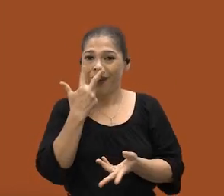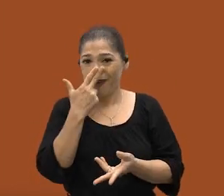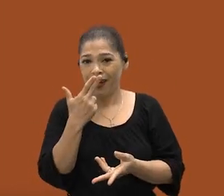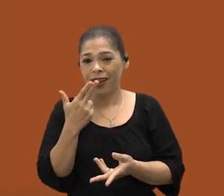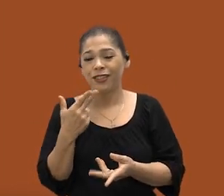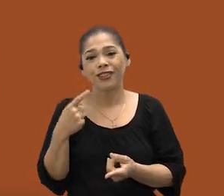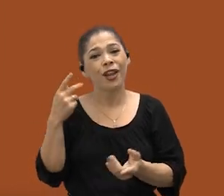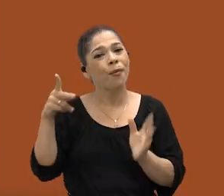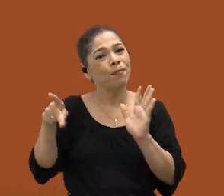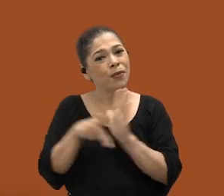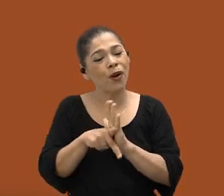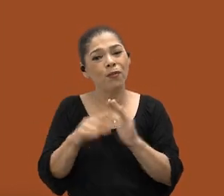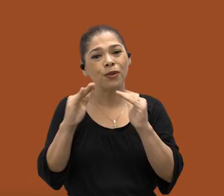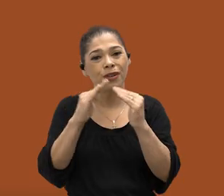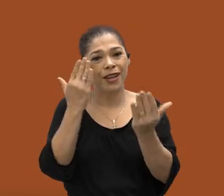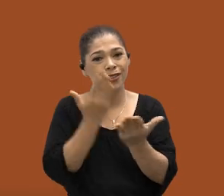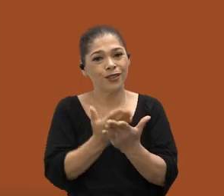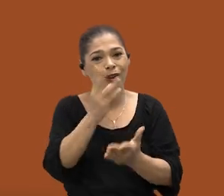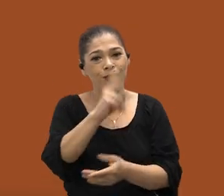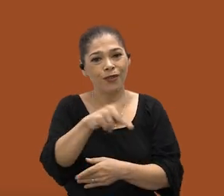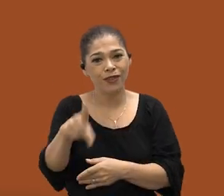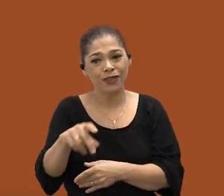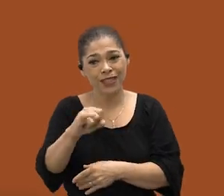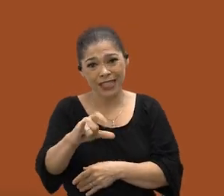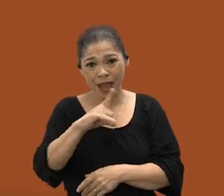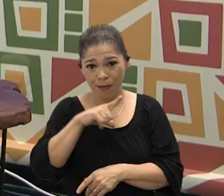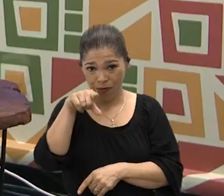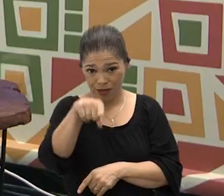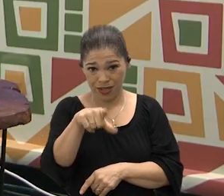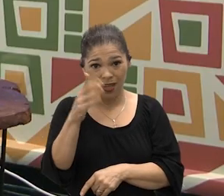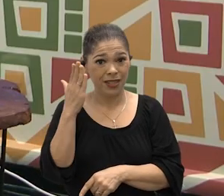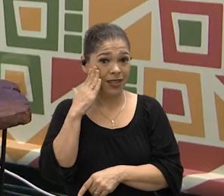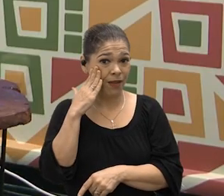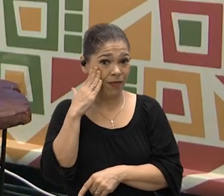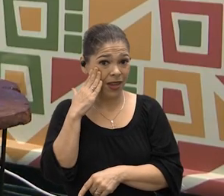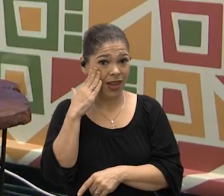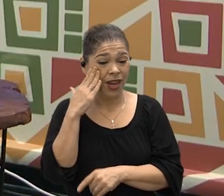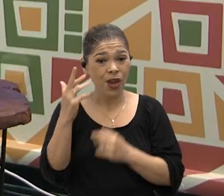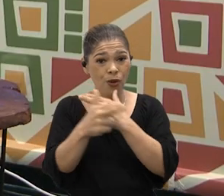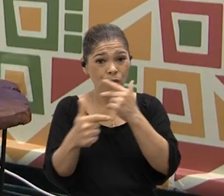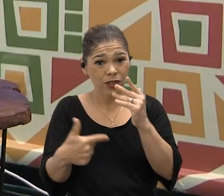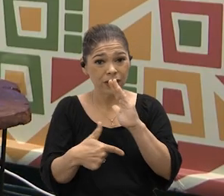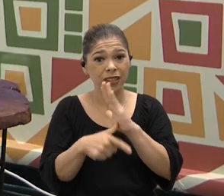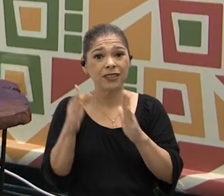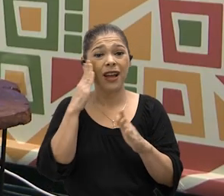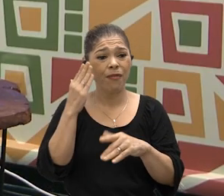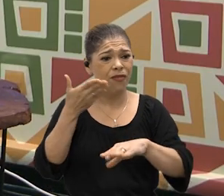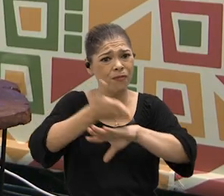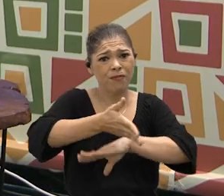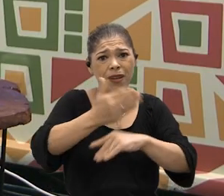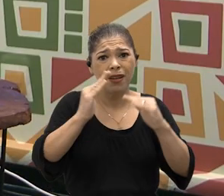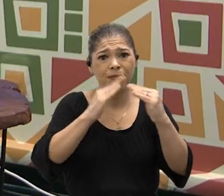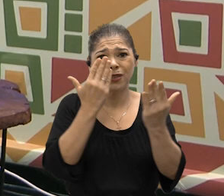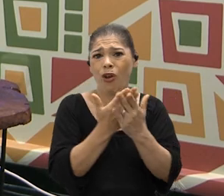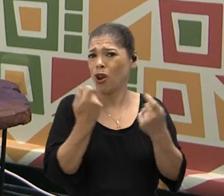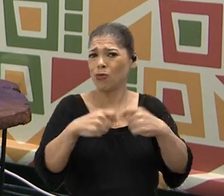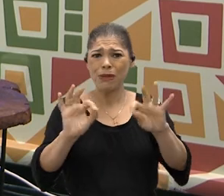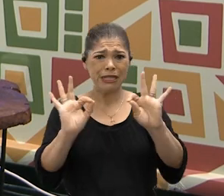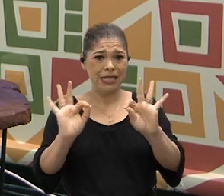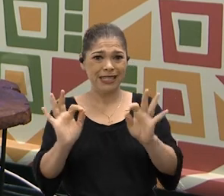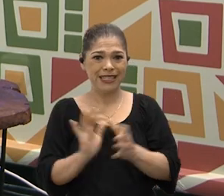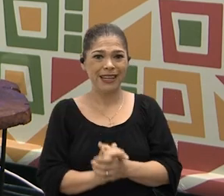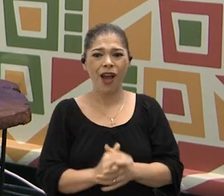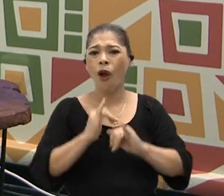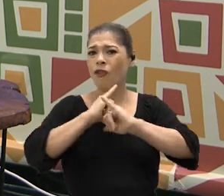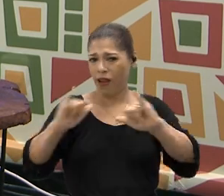acho que é meu papel da escola do Professor eu fico com ele cara se for para você saber o que você já sabe você não tem que vir para escola e aí eu